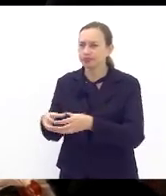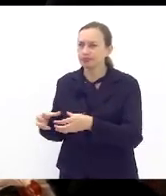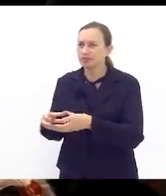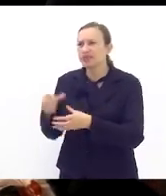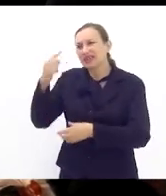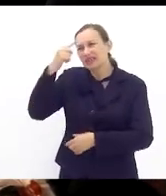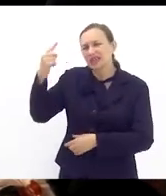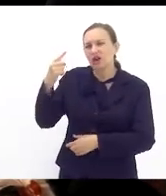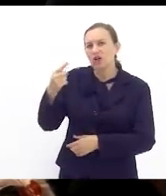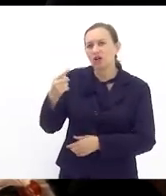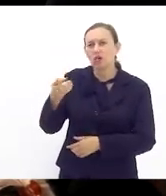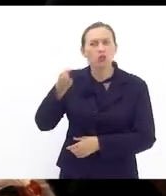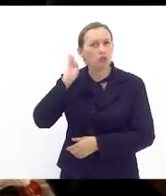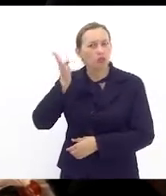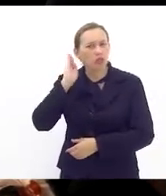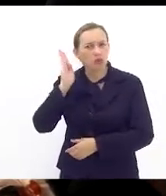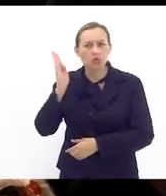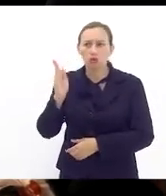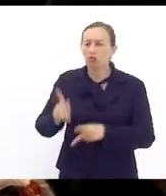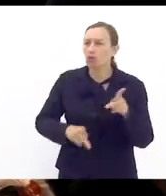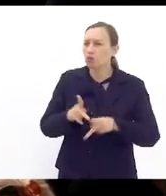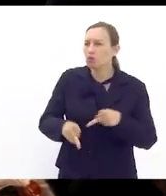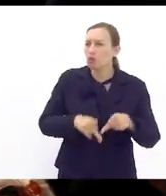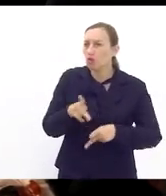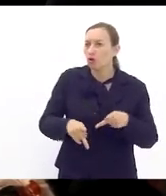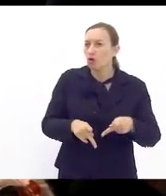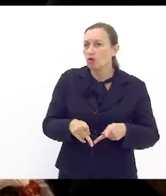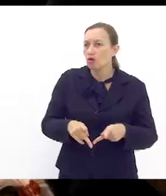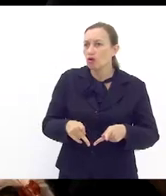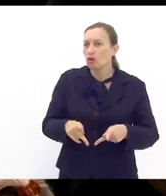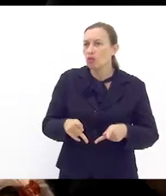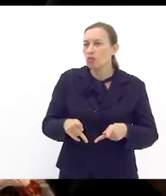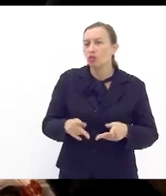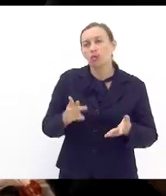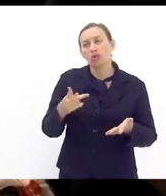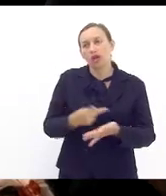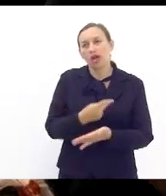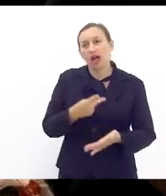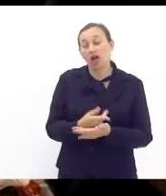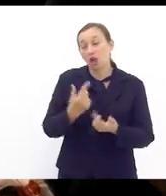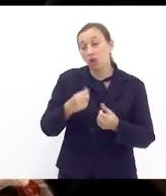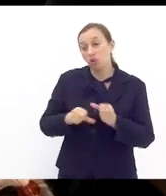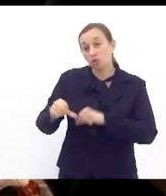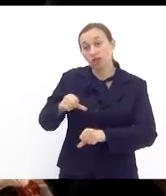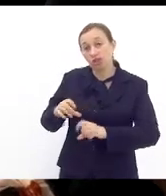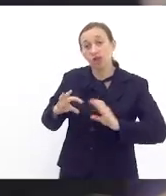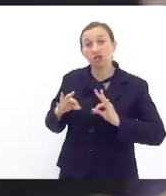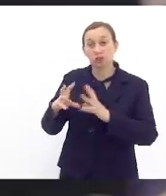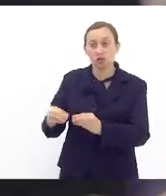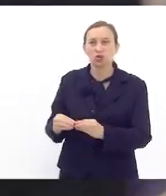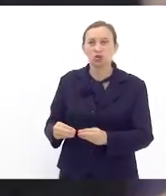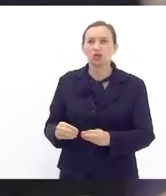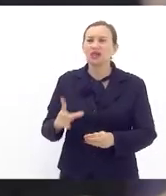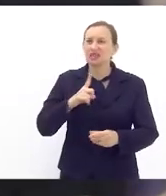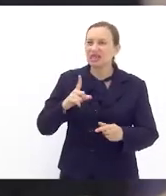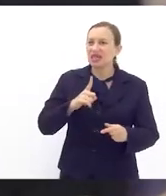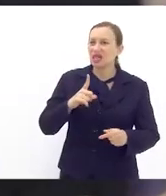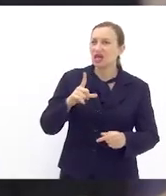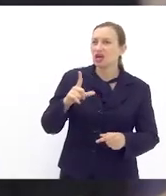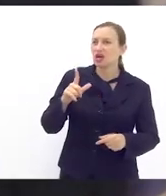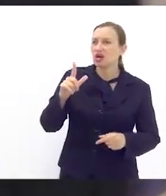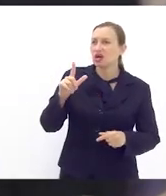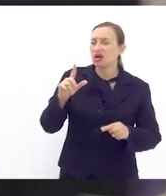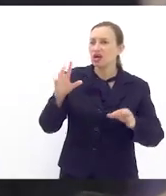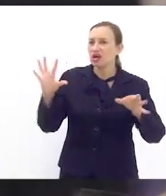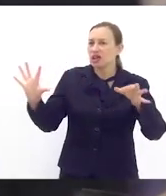o povo ou é burro ou é ignorante ou é desonesto e eu sou totalmente contrário a esse posicionamento Ah tem o gato Ah